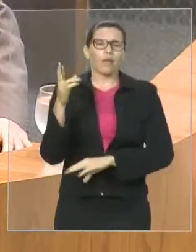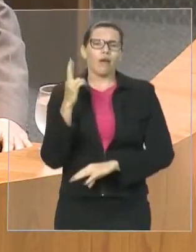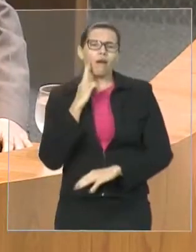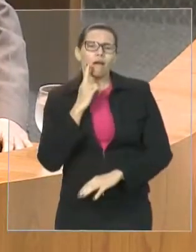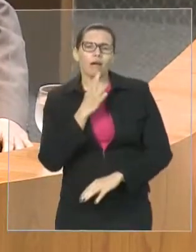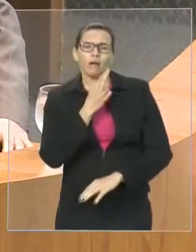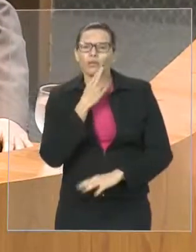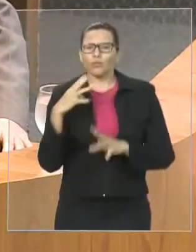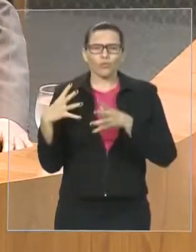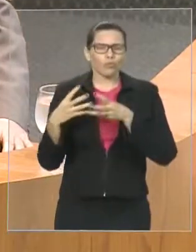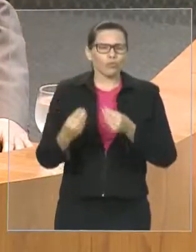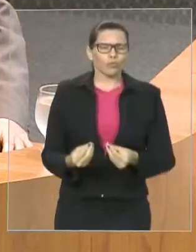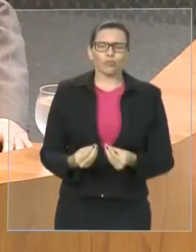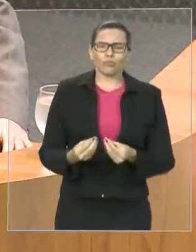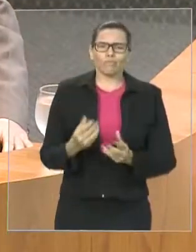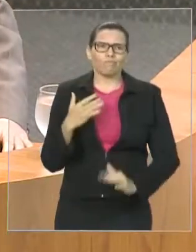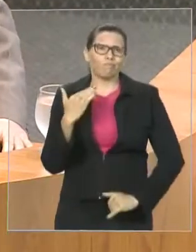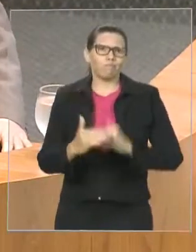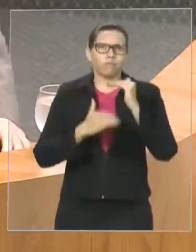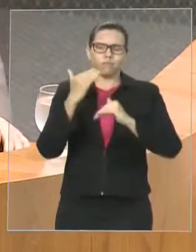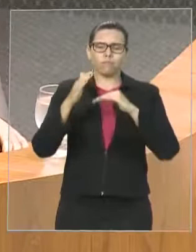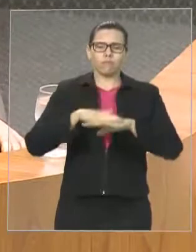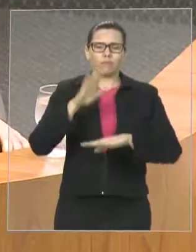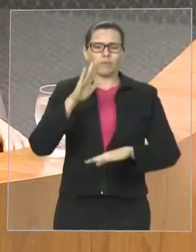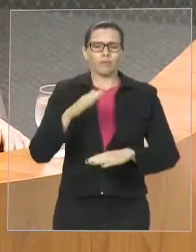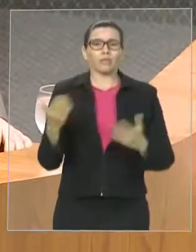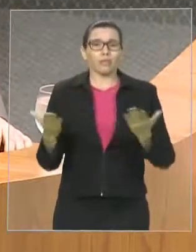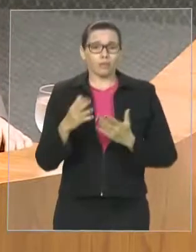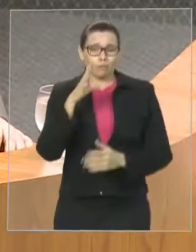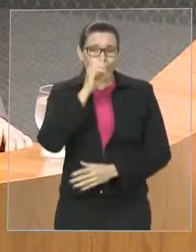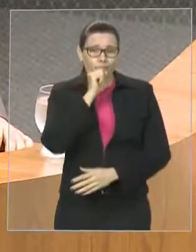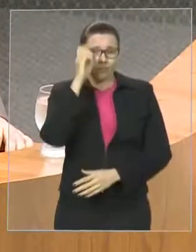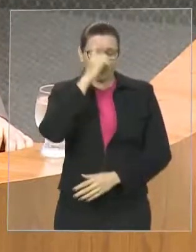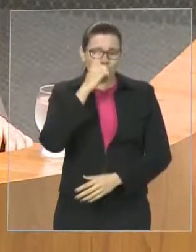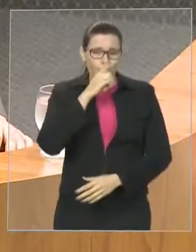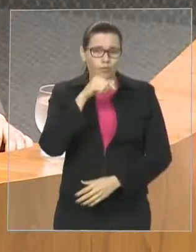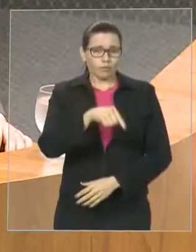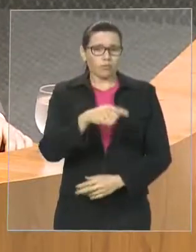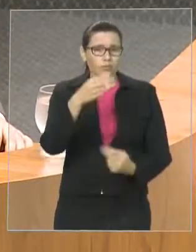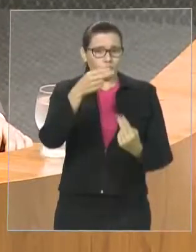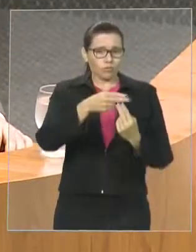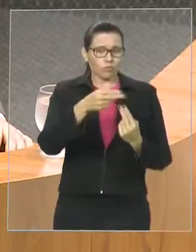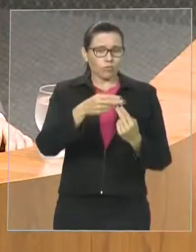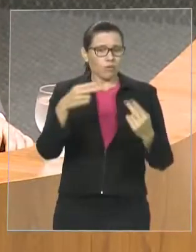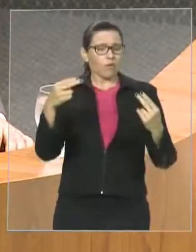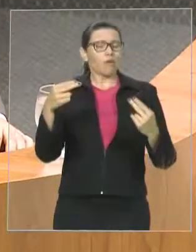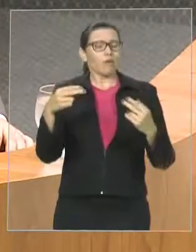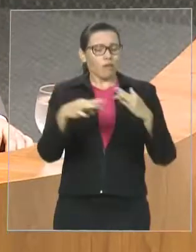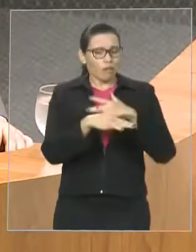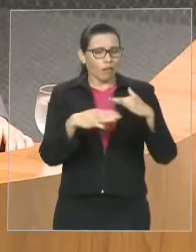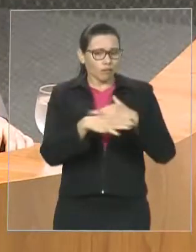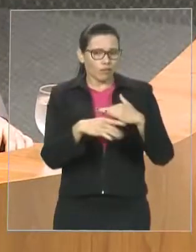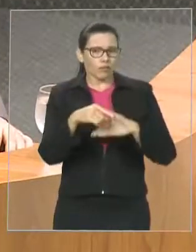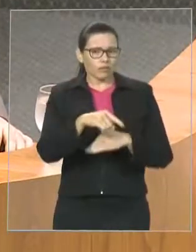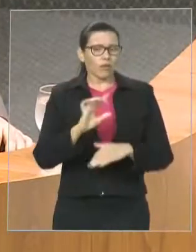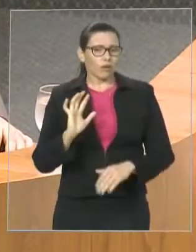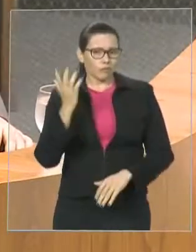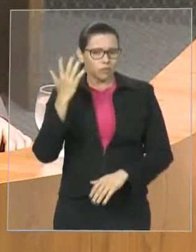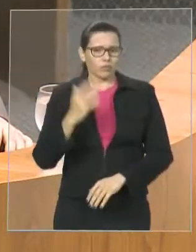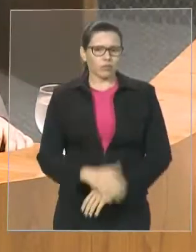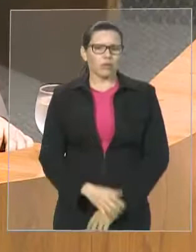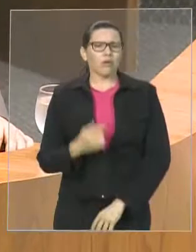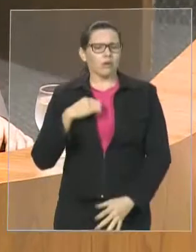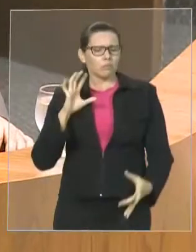vai acontecer esse final de semana na cidade de Timon. Tem o meu apoio, o apoio do deputado Rafael Leitoa.